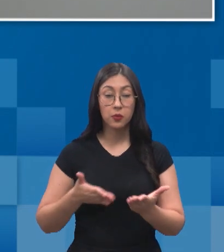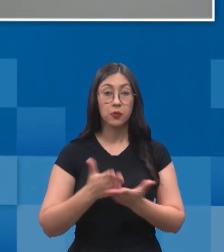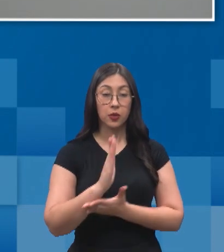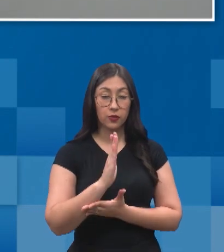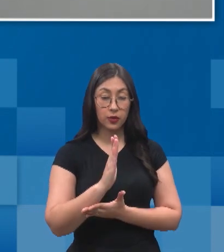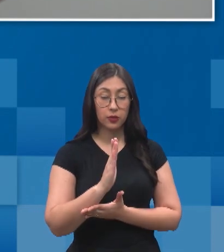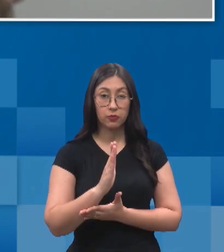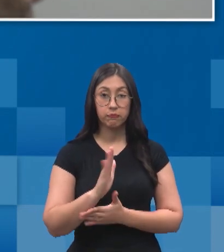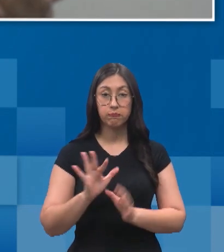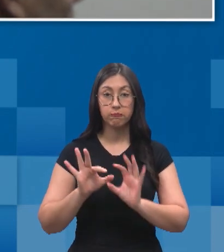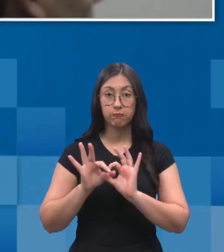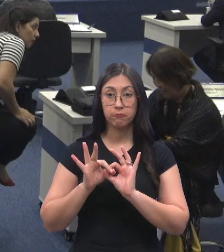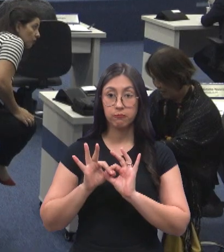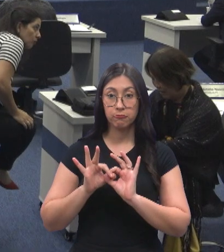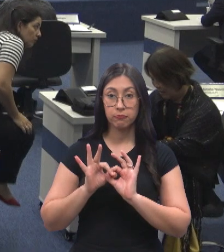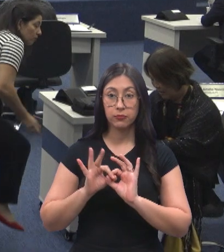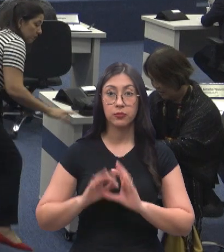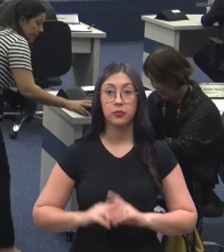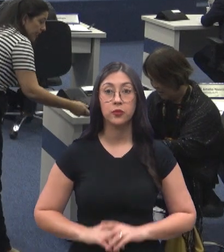unanimidade.